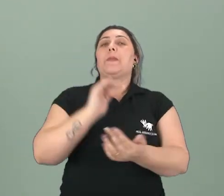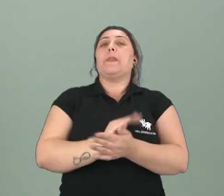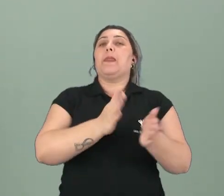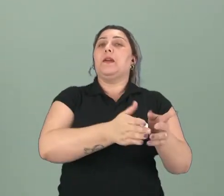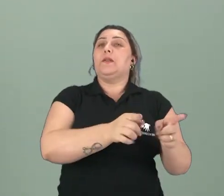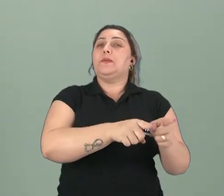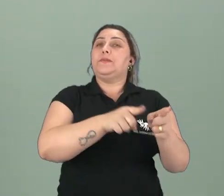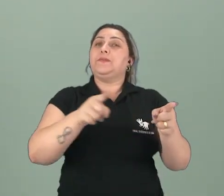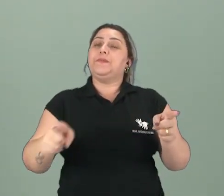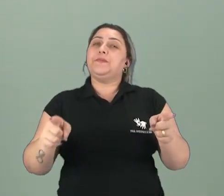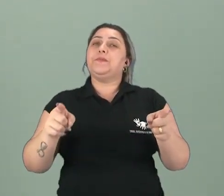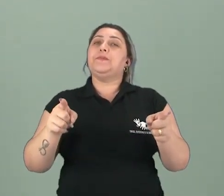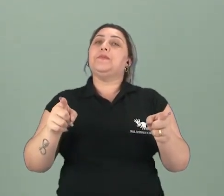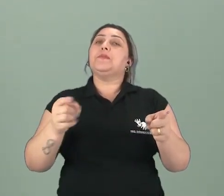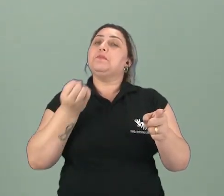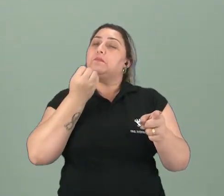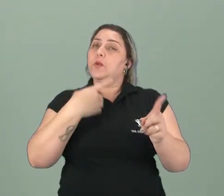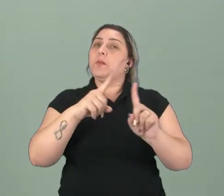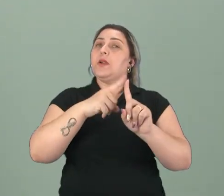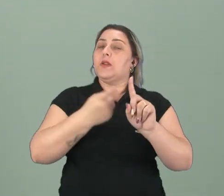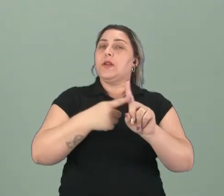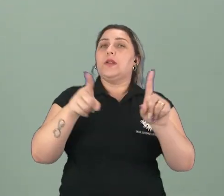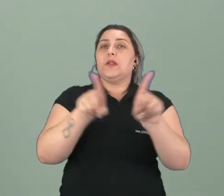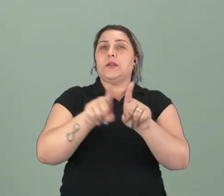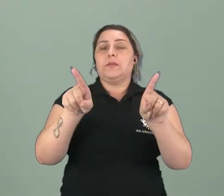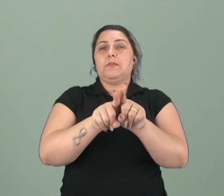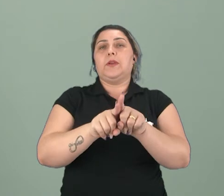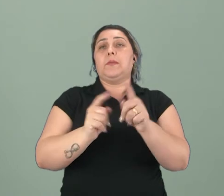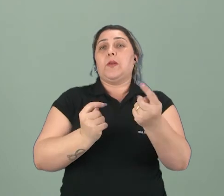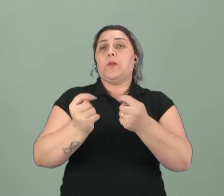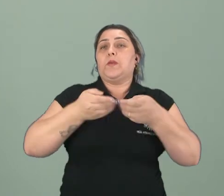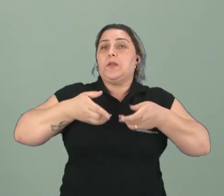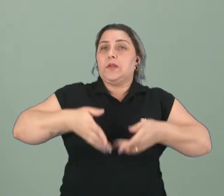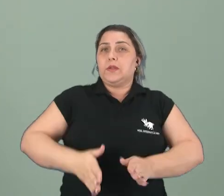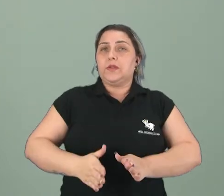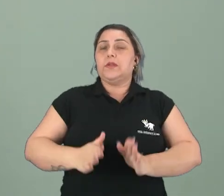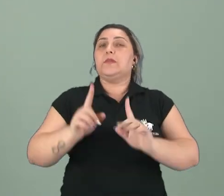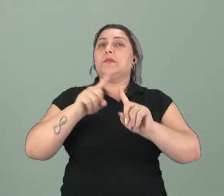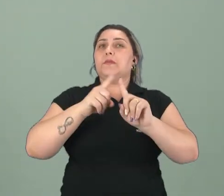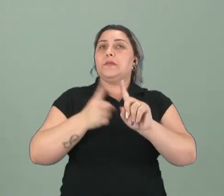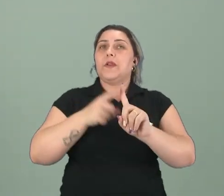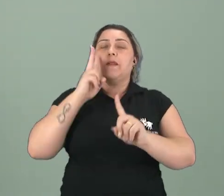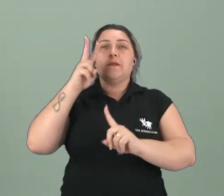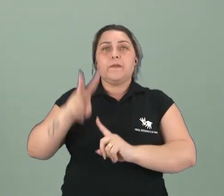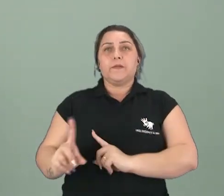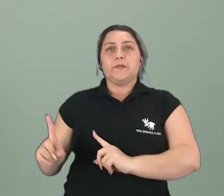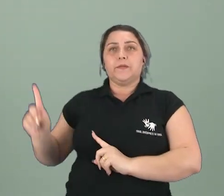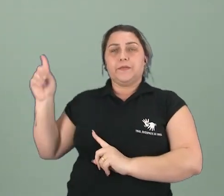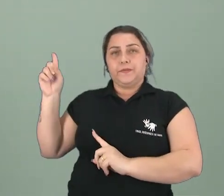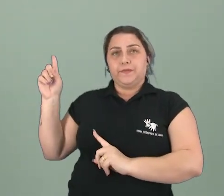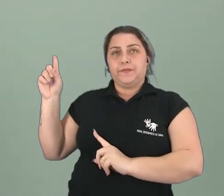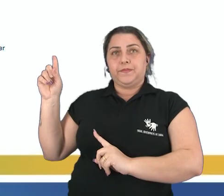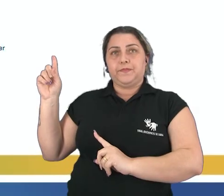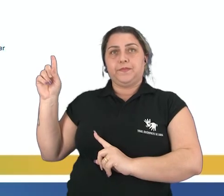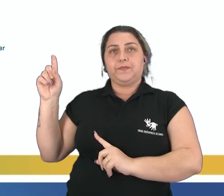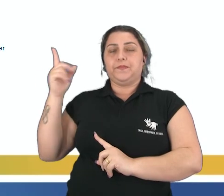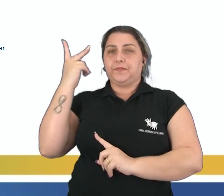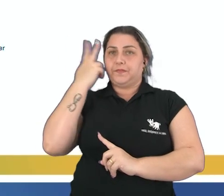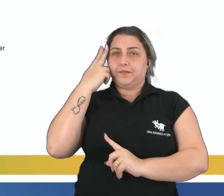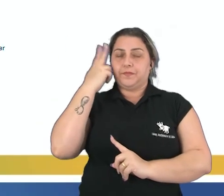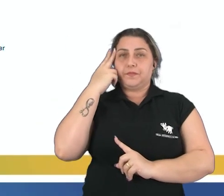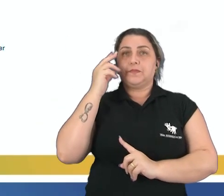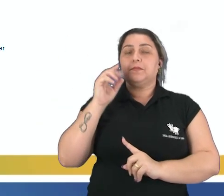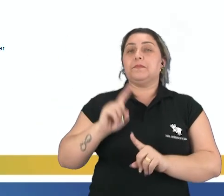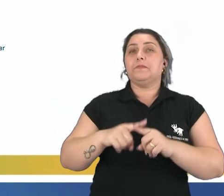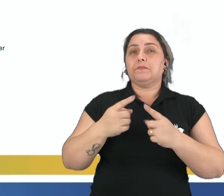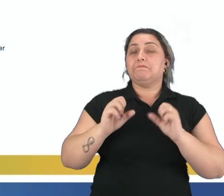período fértil também para um controle de natalidade. Como vocês podem ver na imagem, seria como se houvesse um ciclo normal, só